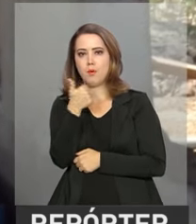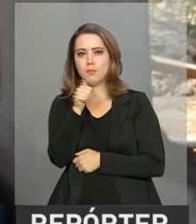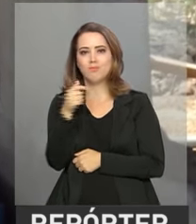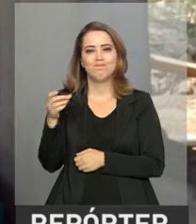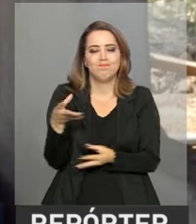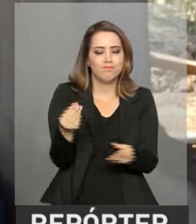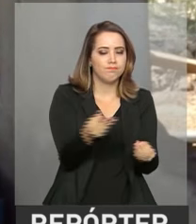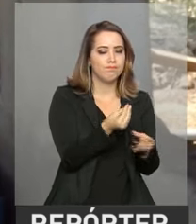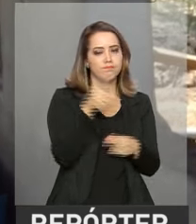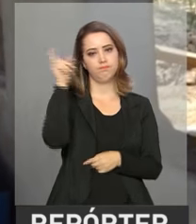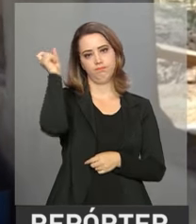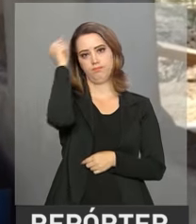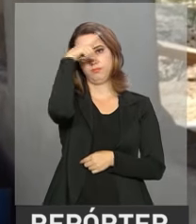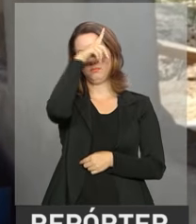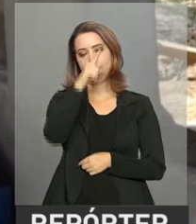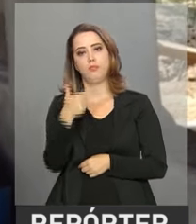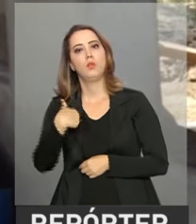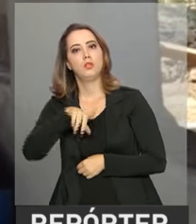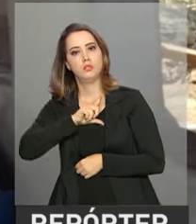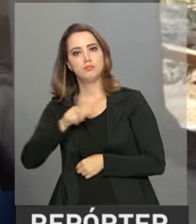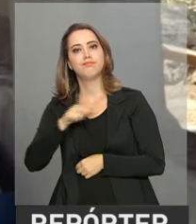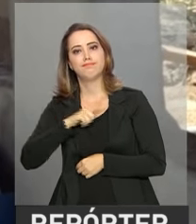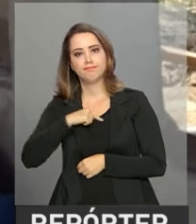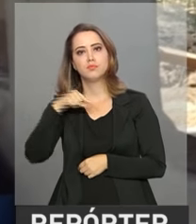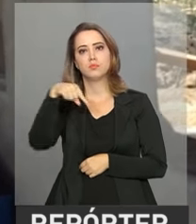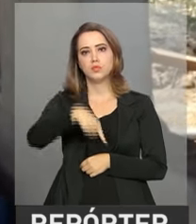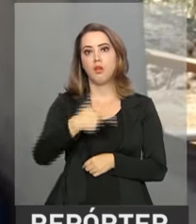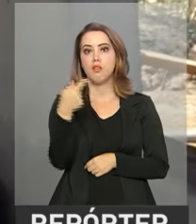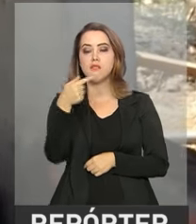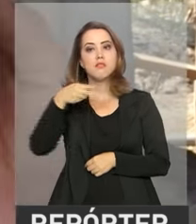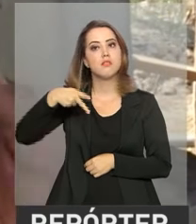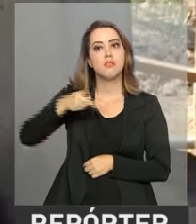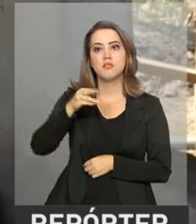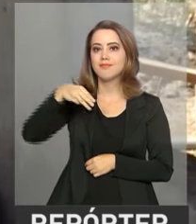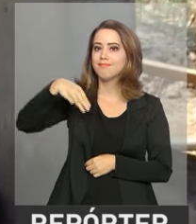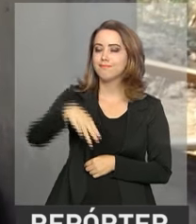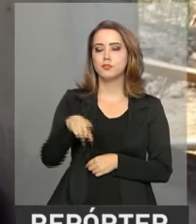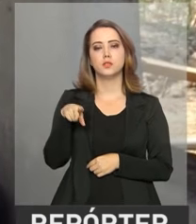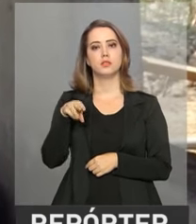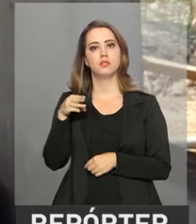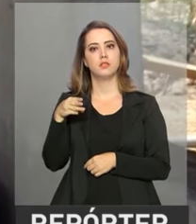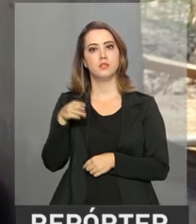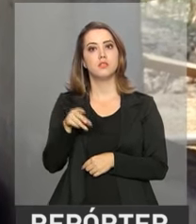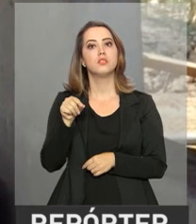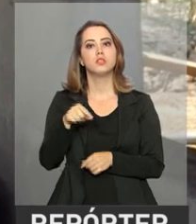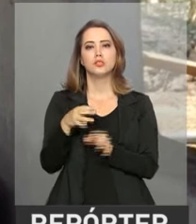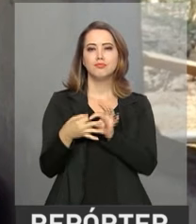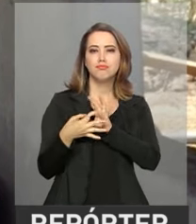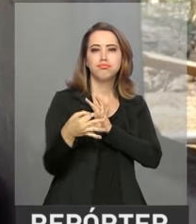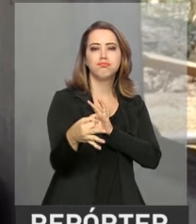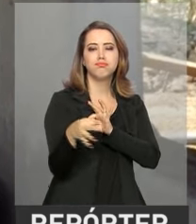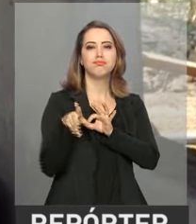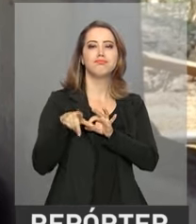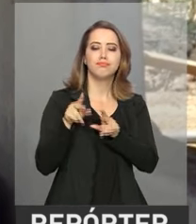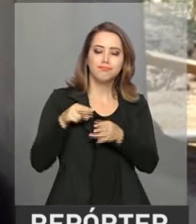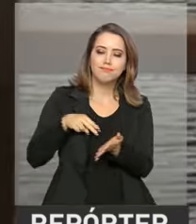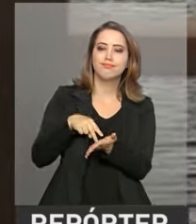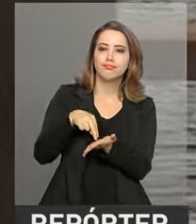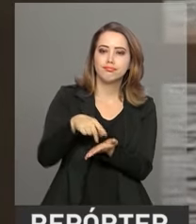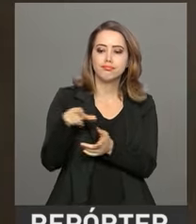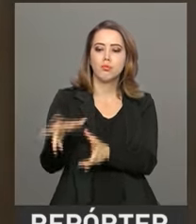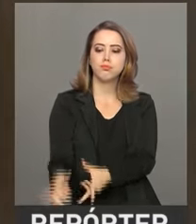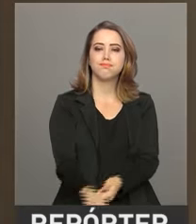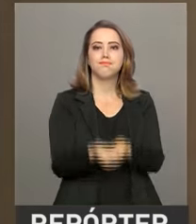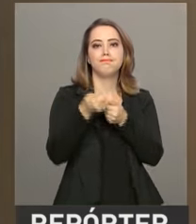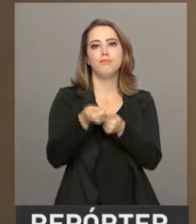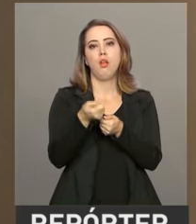A gente tem aqui, era 7 quilômetros para pegar ela na ribeira, água salgada para os animais,